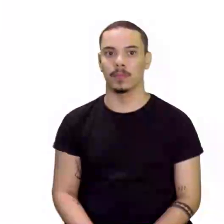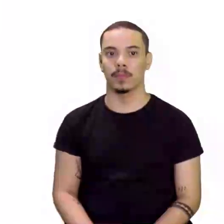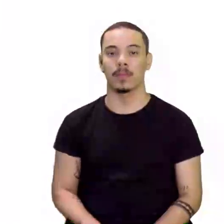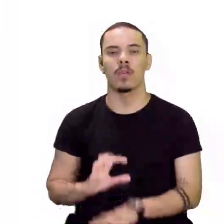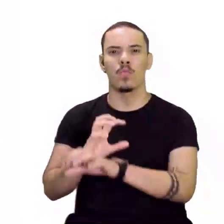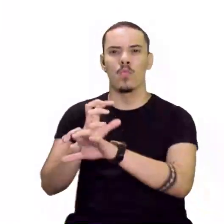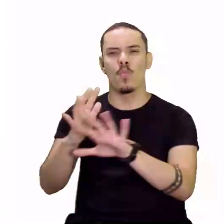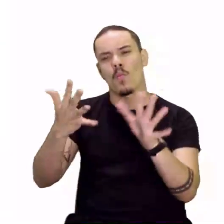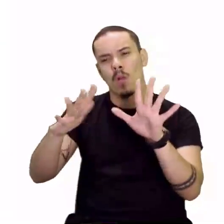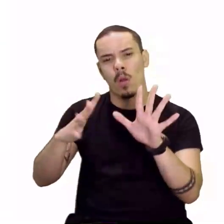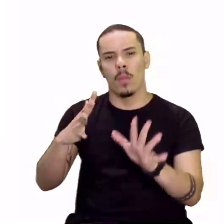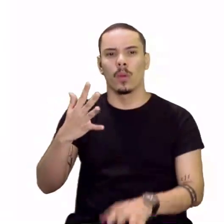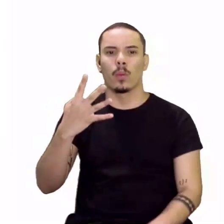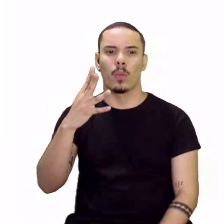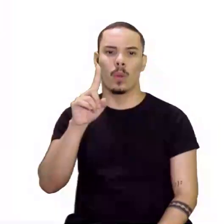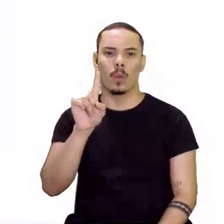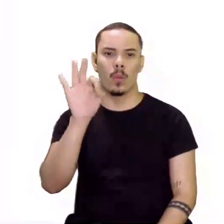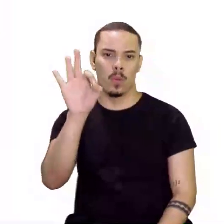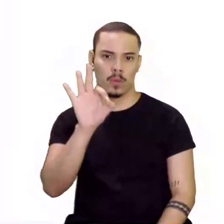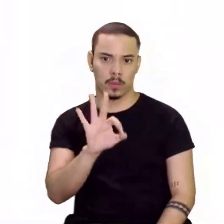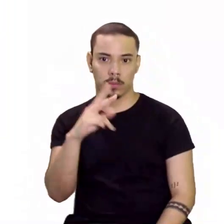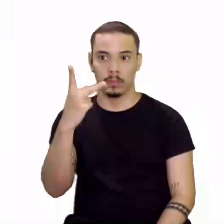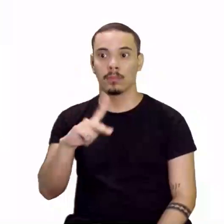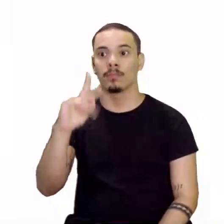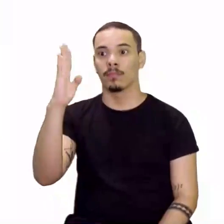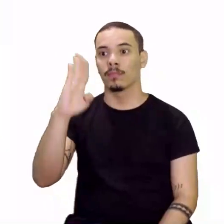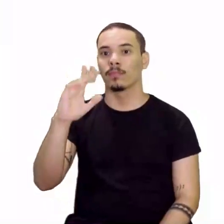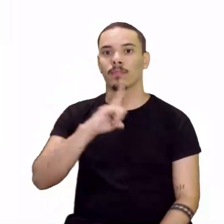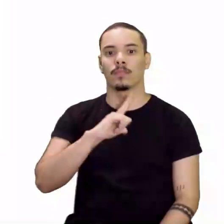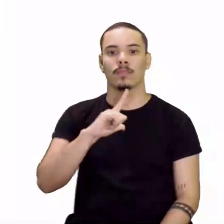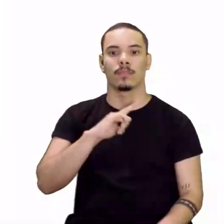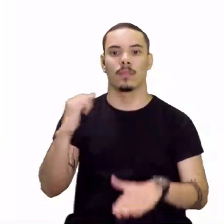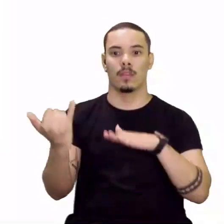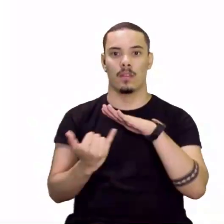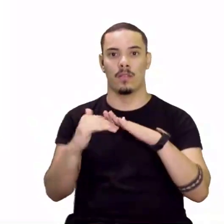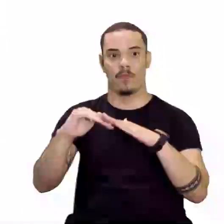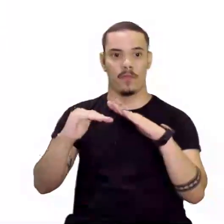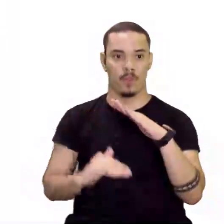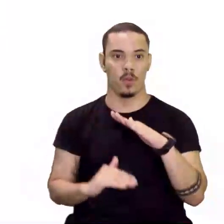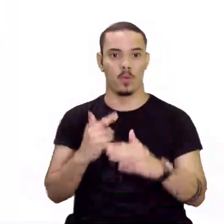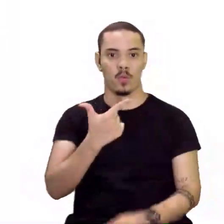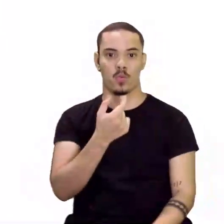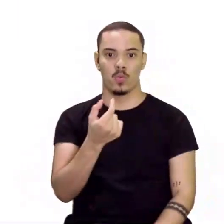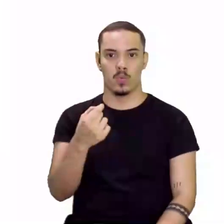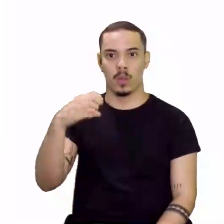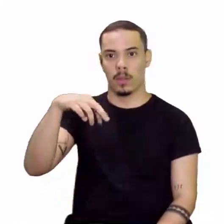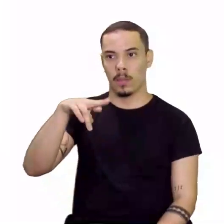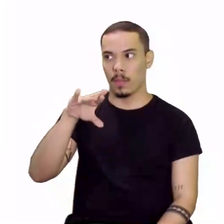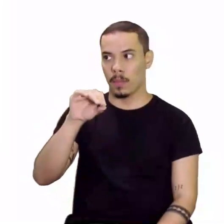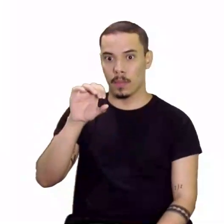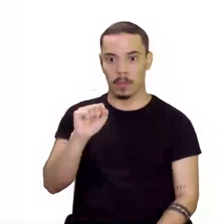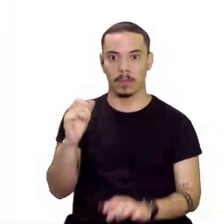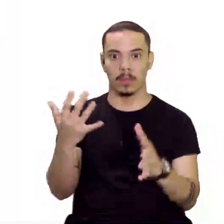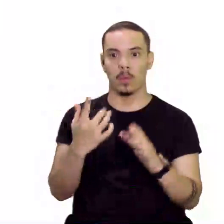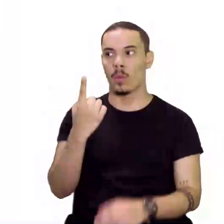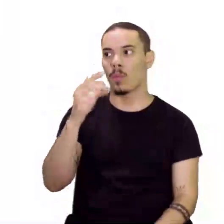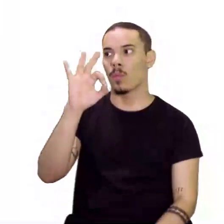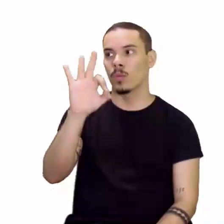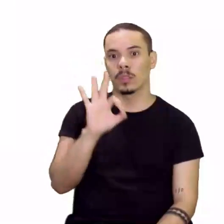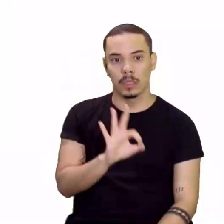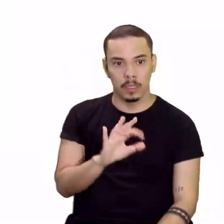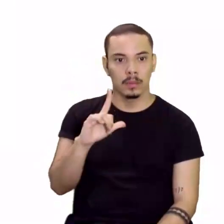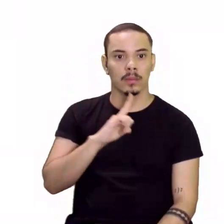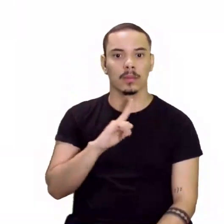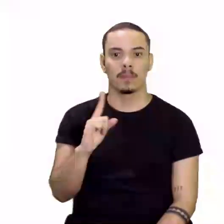Cerca de 41% das terras brasileiras encontram-se em altitude inferior a 200 metros e menos de 1% do território possui altitude acima